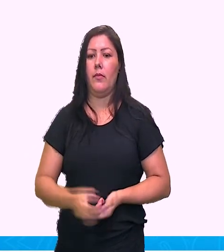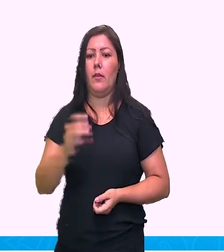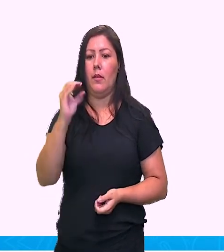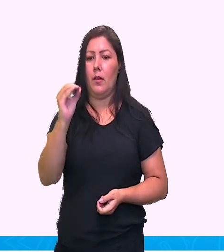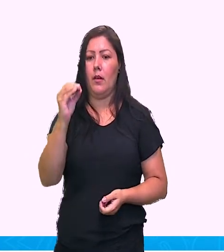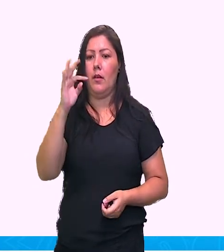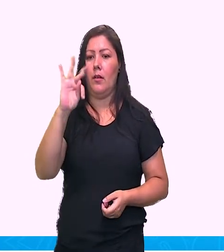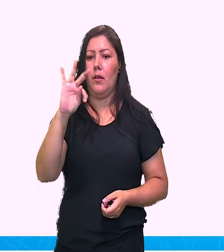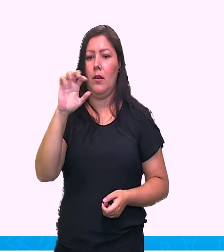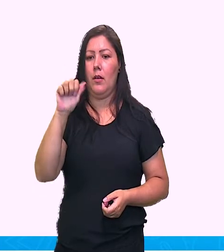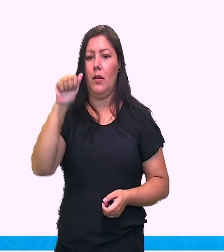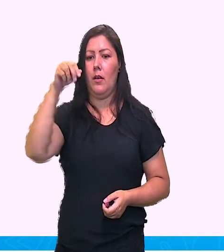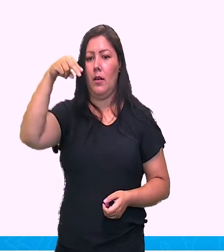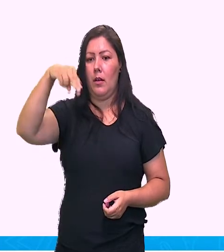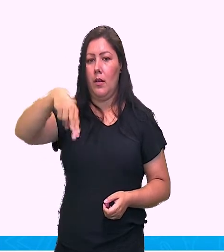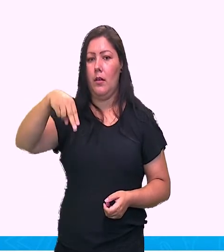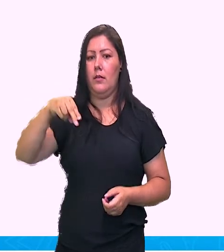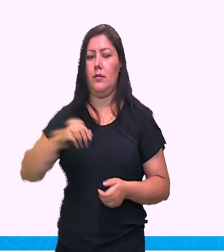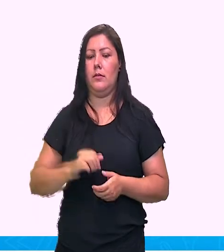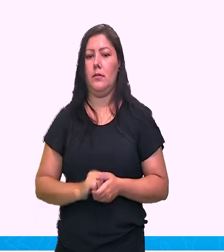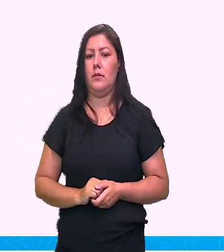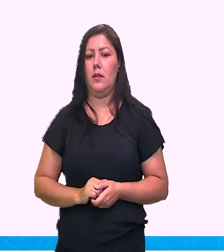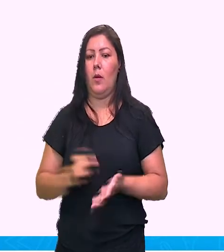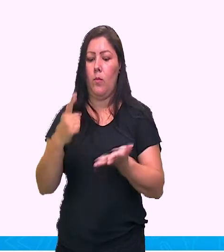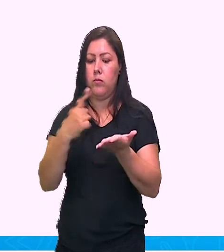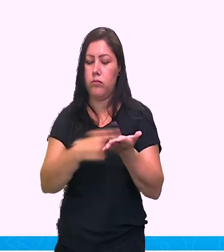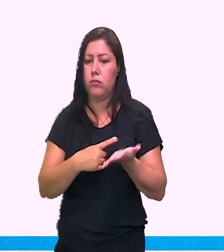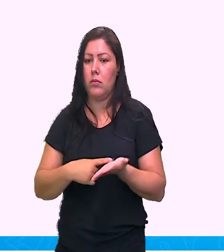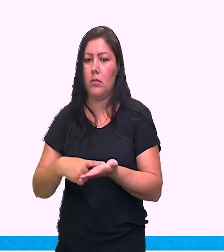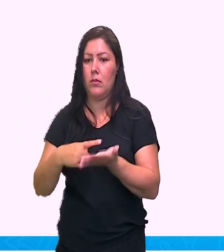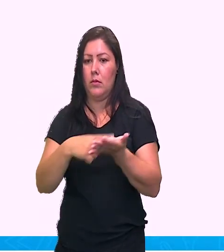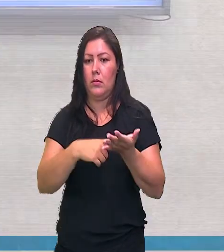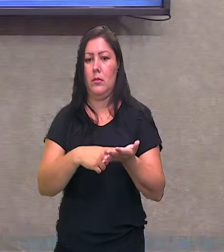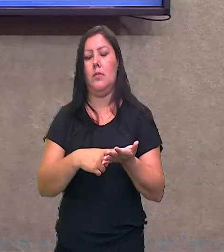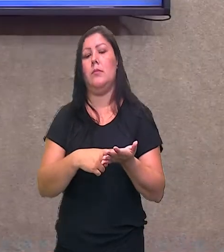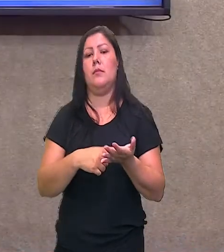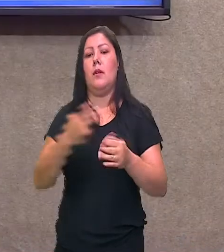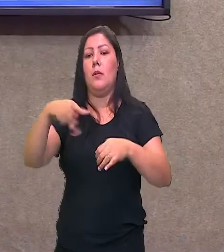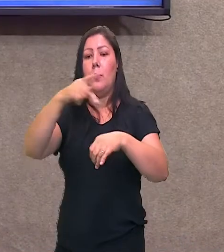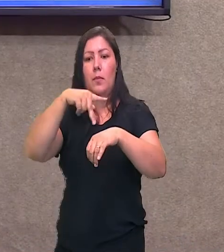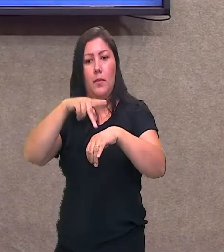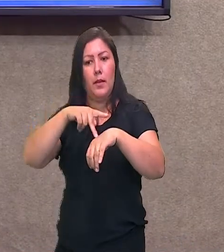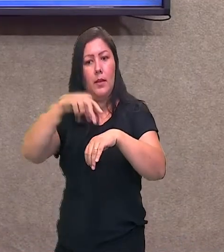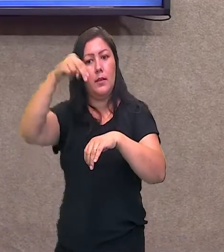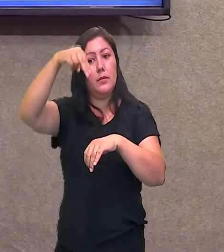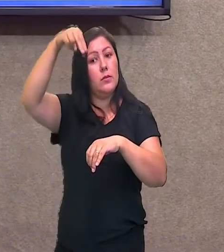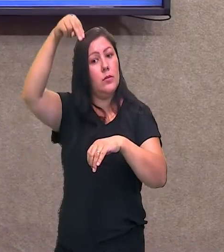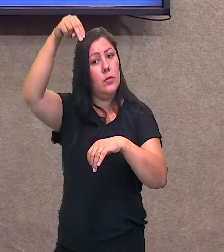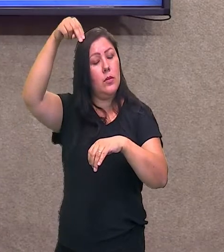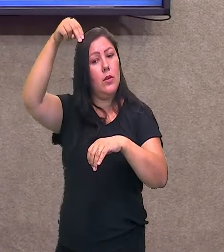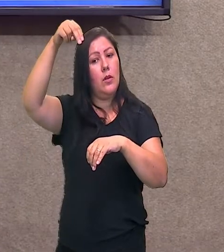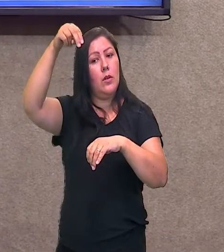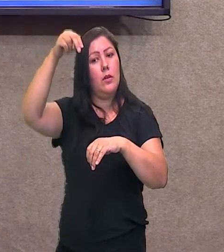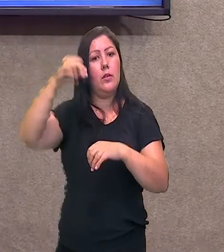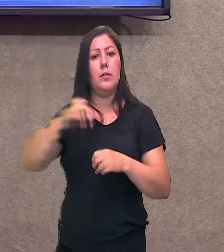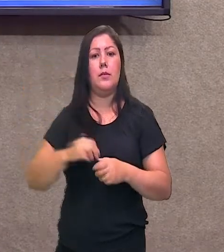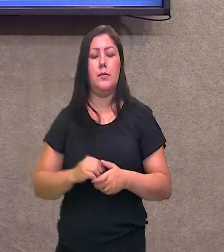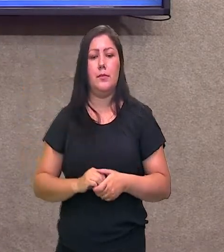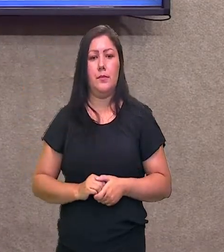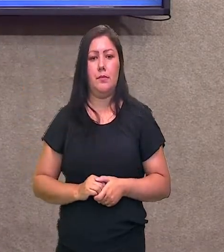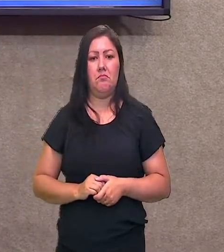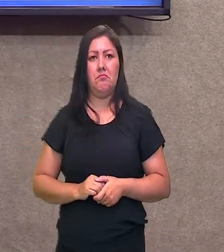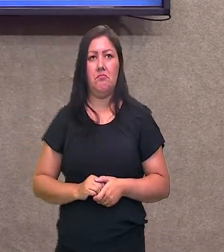OTAN, Organização do Tratado Atlântico Norte. Há quem diga que não há necessidade mais da